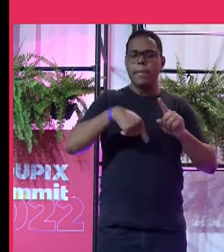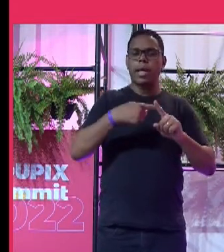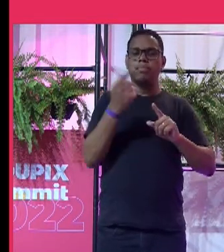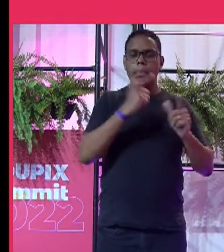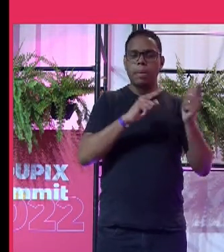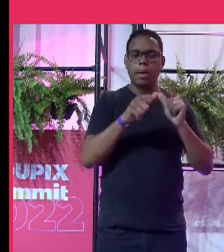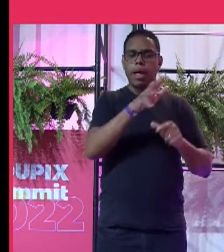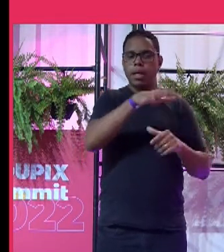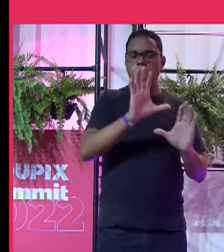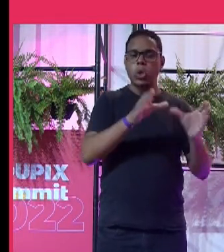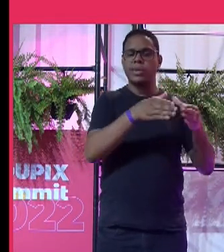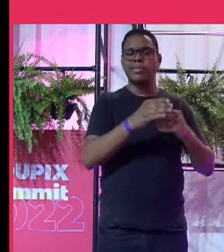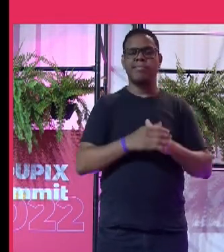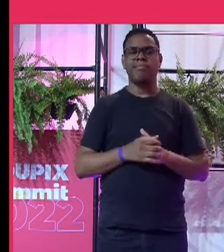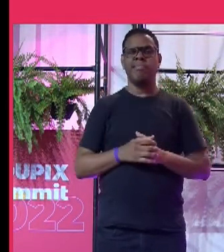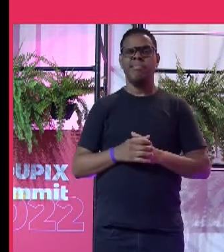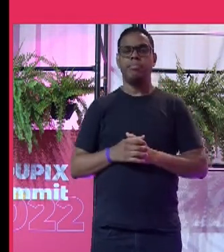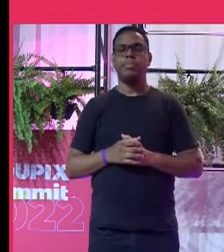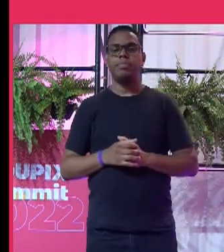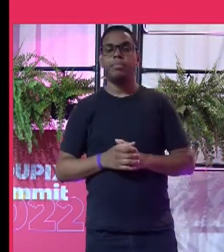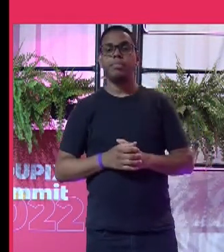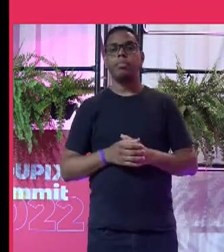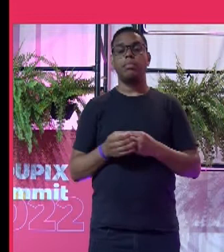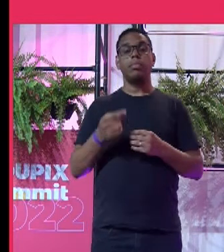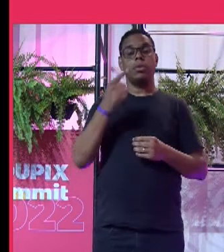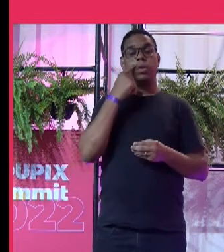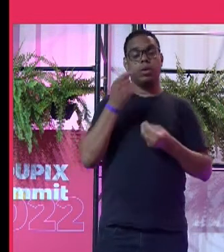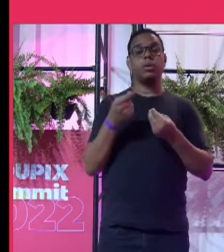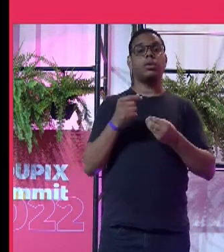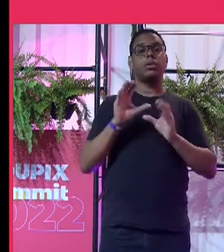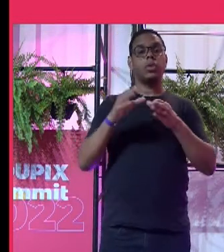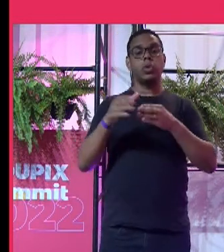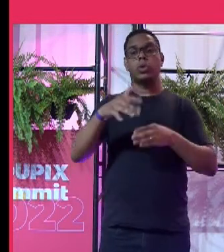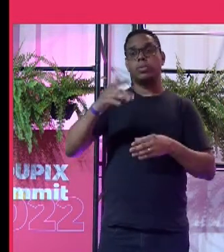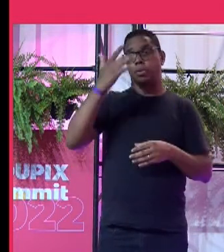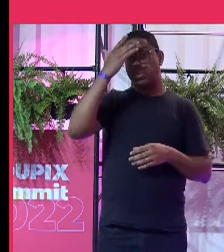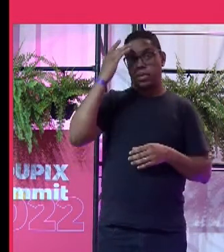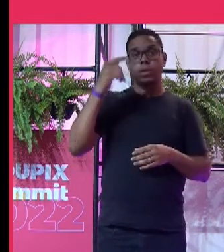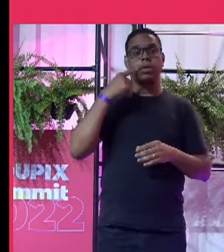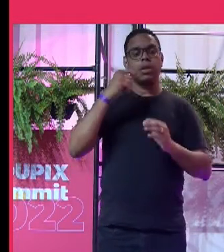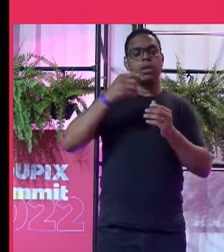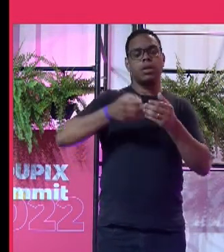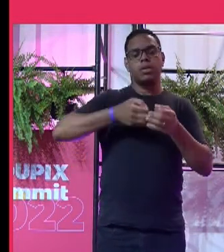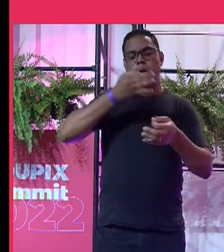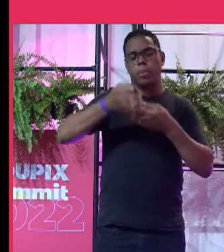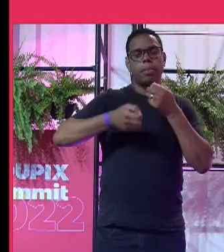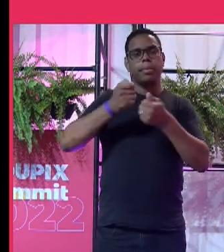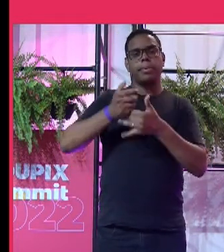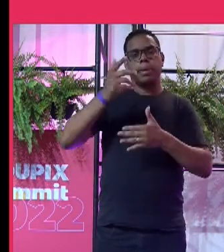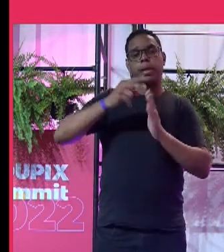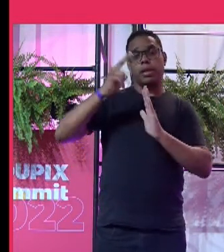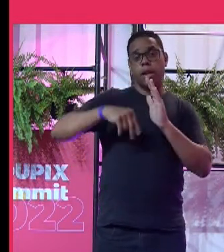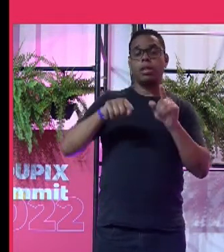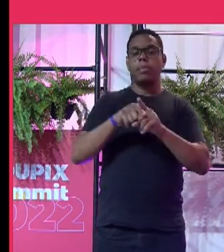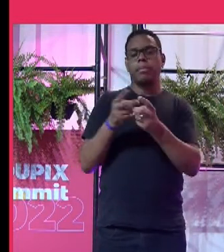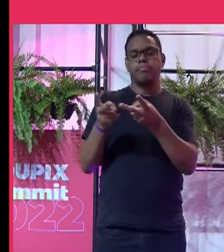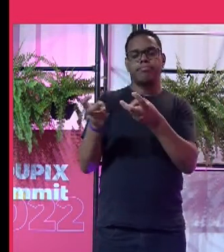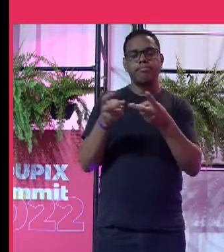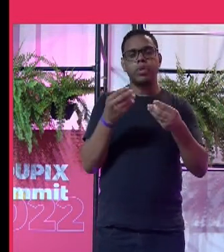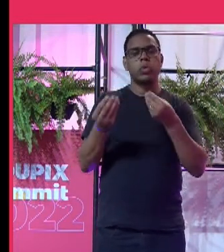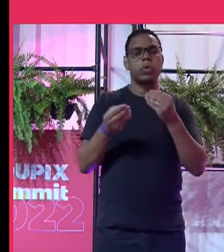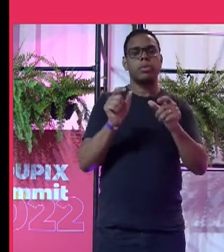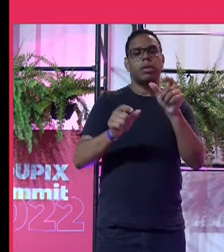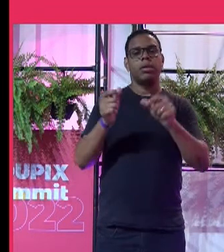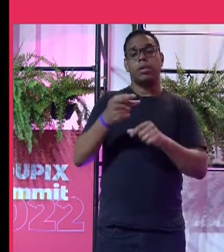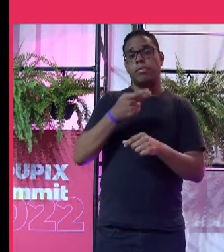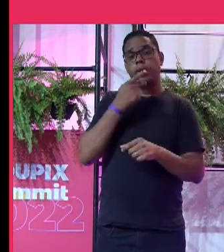esse nicho ali dentro. E isso é parar, olhar o que o seu público fala, ler o comentário e identificar a voz que